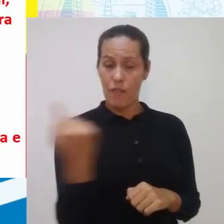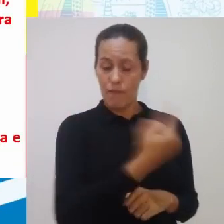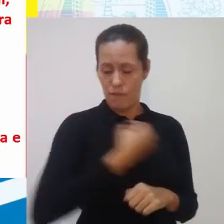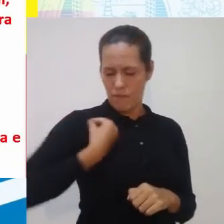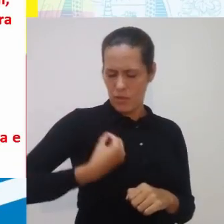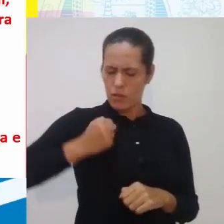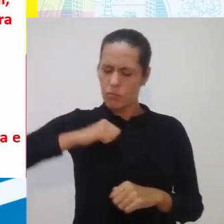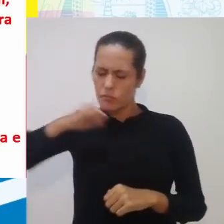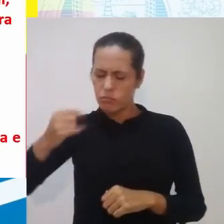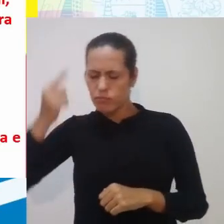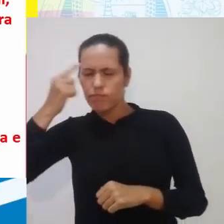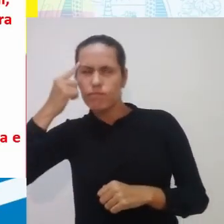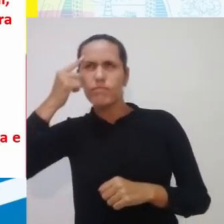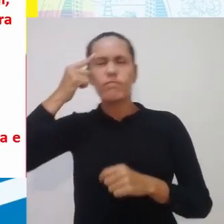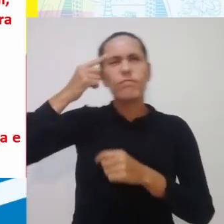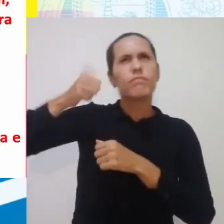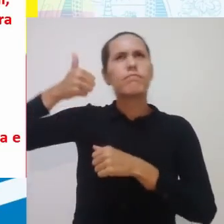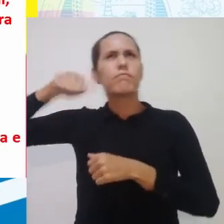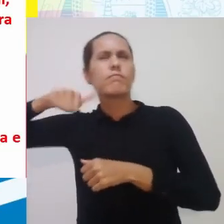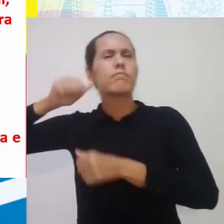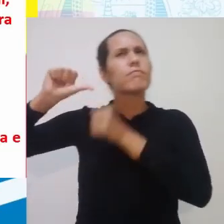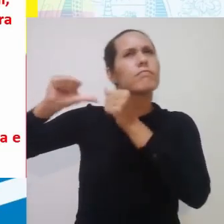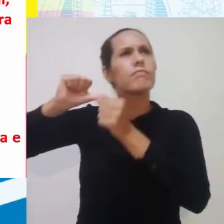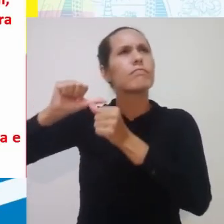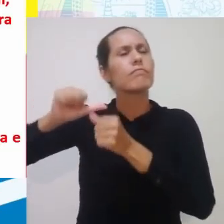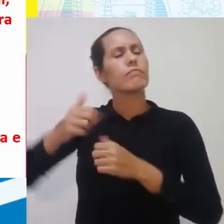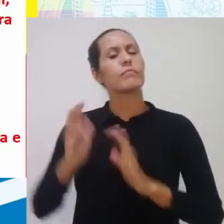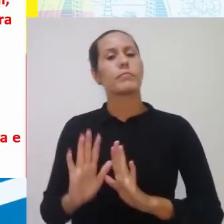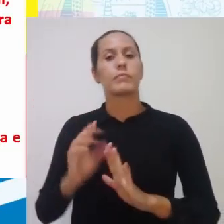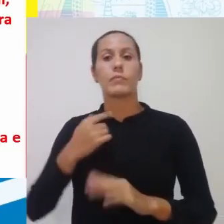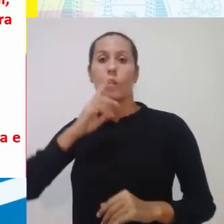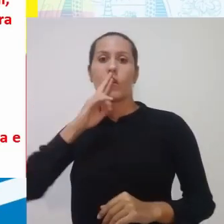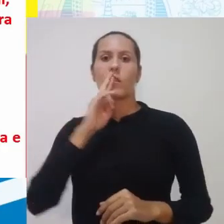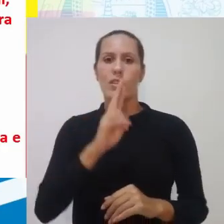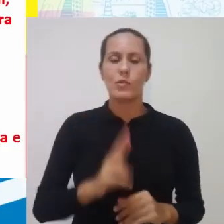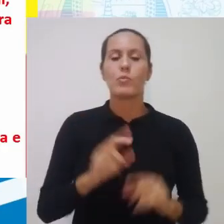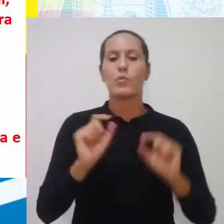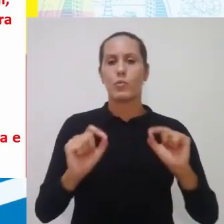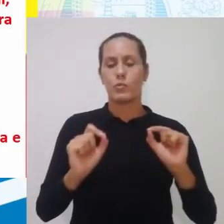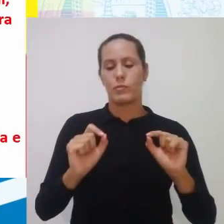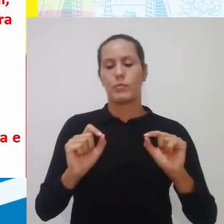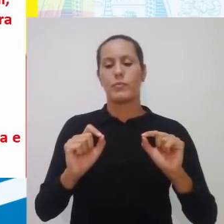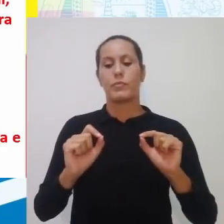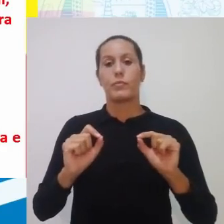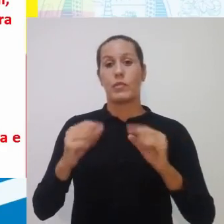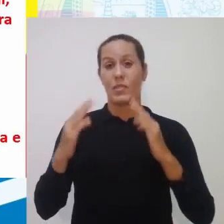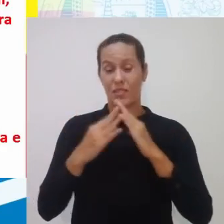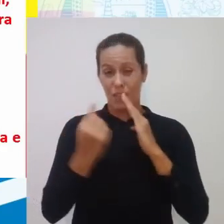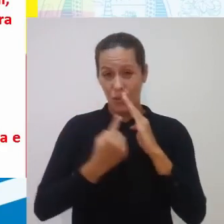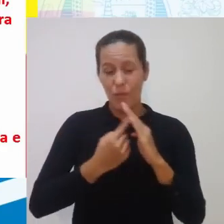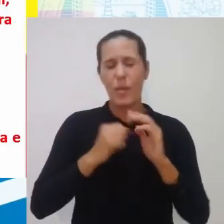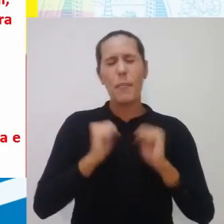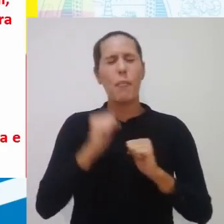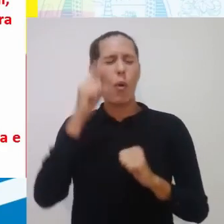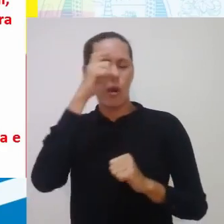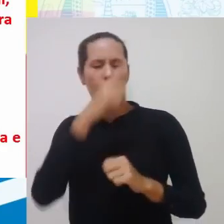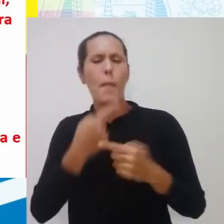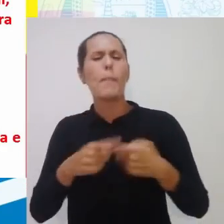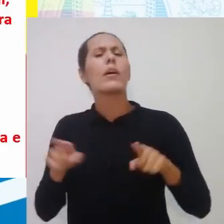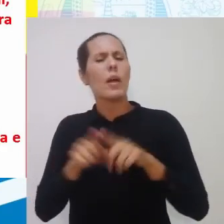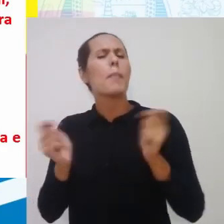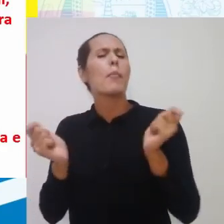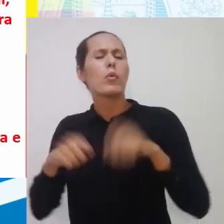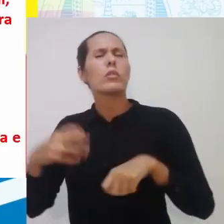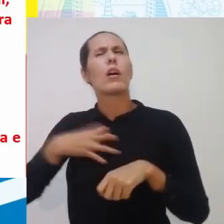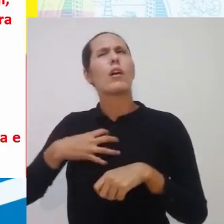a nossa vida. Então, a gente, com outras palavras, respondeu a segunda questão. O confinamento pode ser difícil, mas